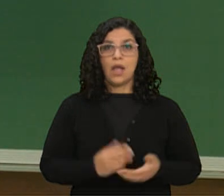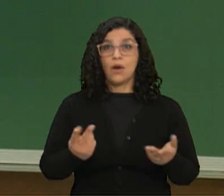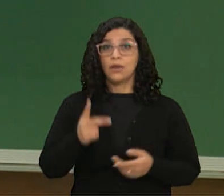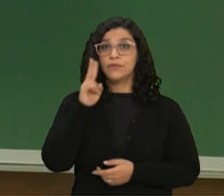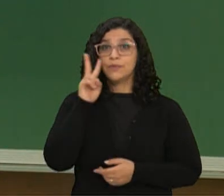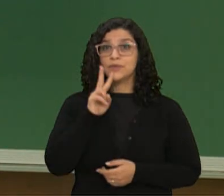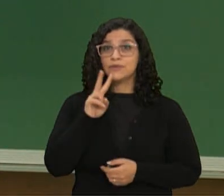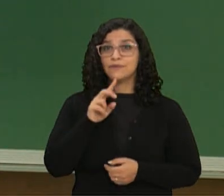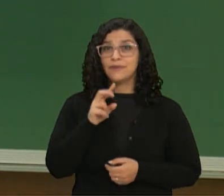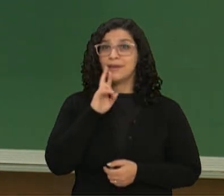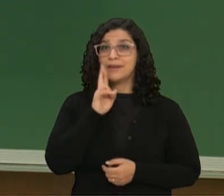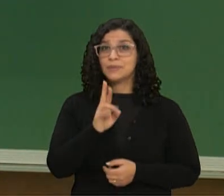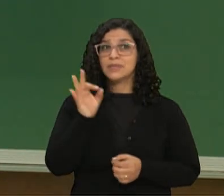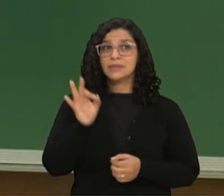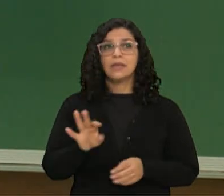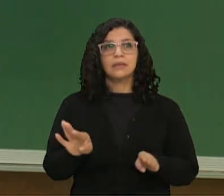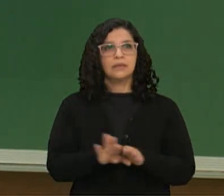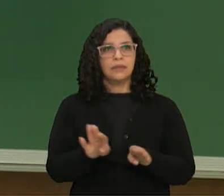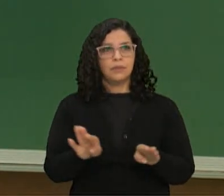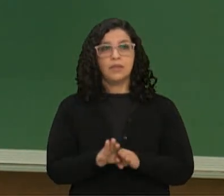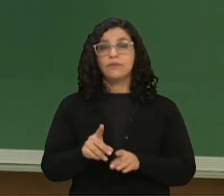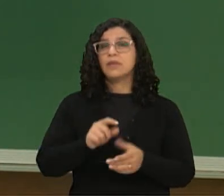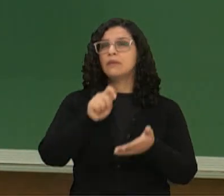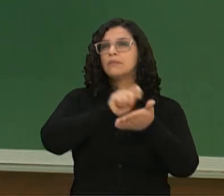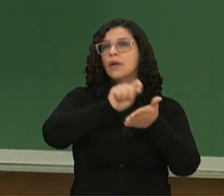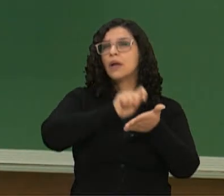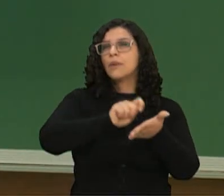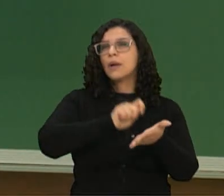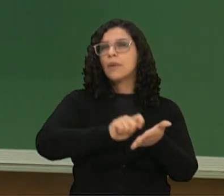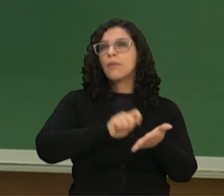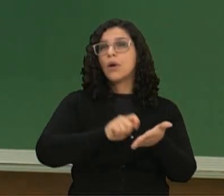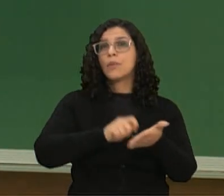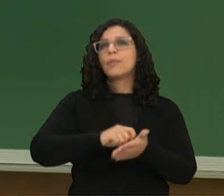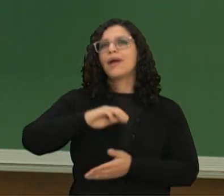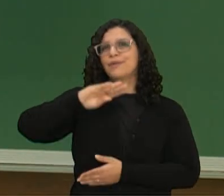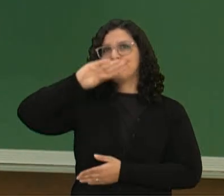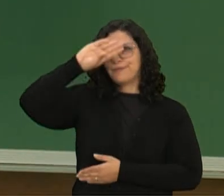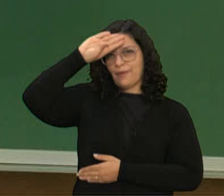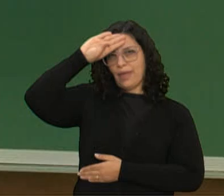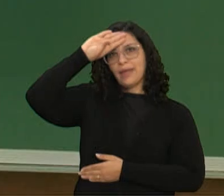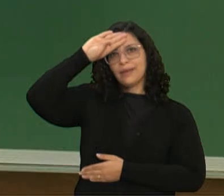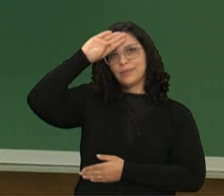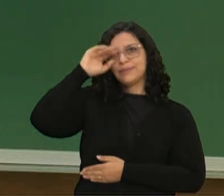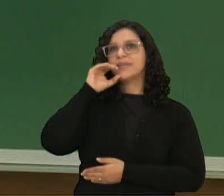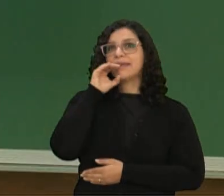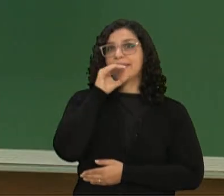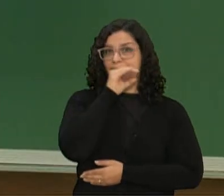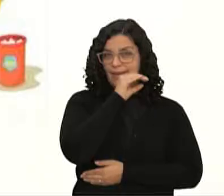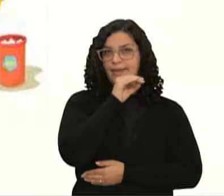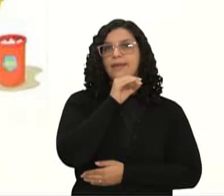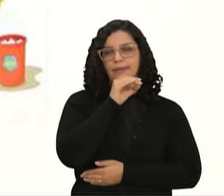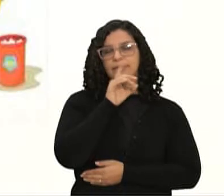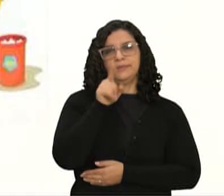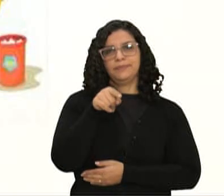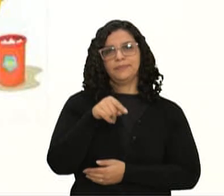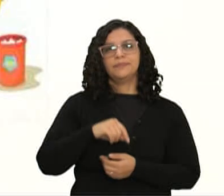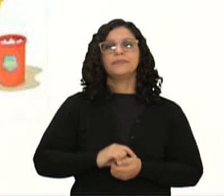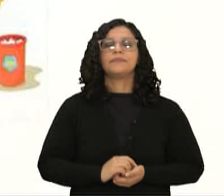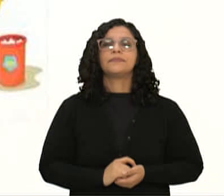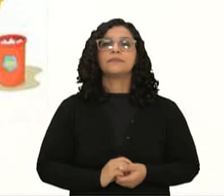Vamos lá conferir. Então, você deve ter escrito aí no seu caderno a fever, a febre, que é um sintoma do